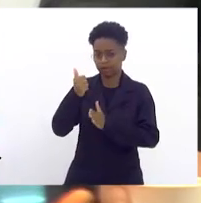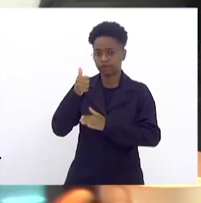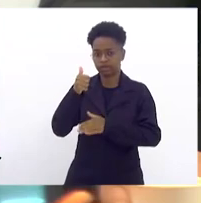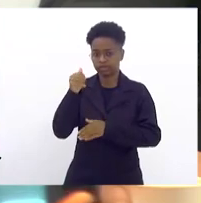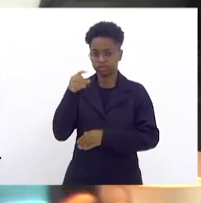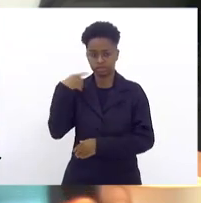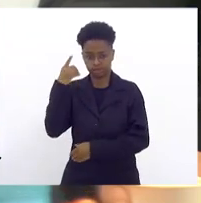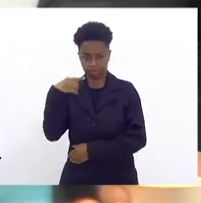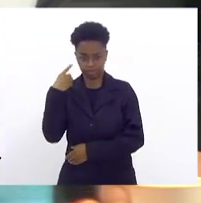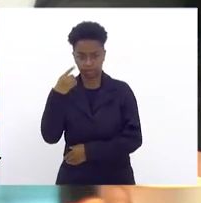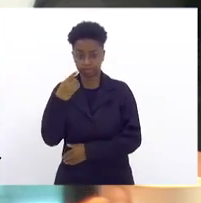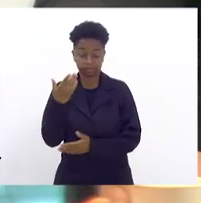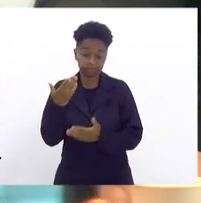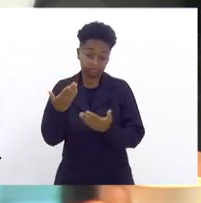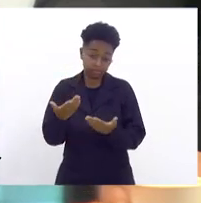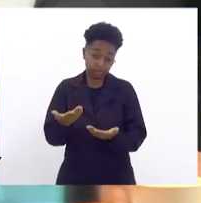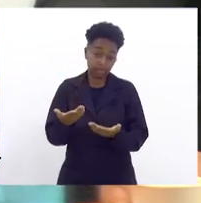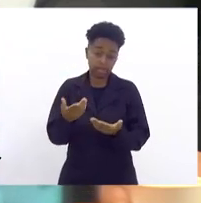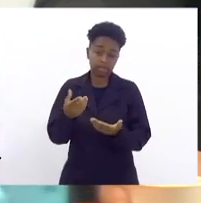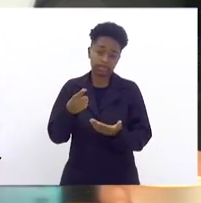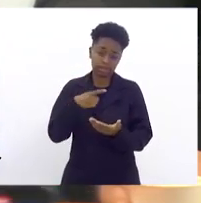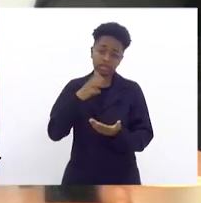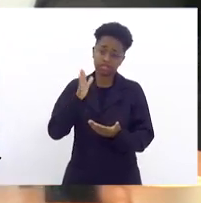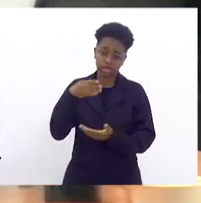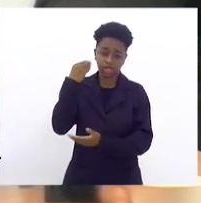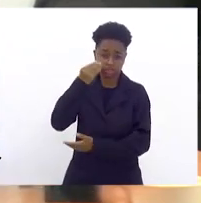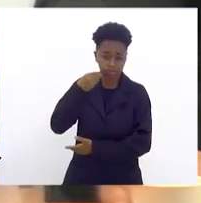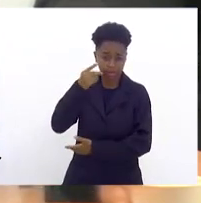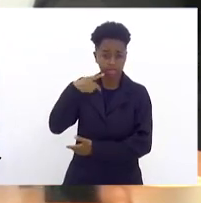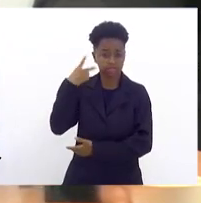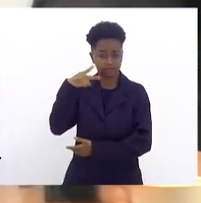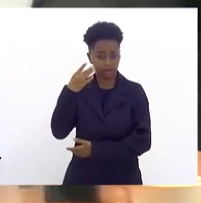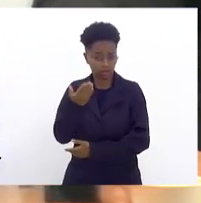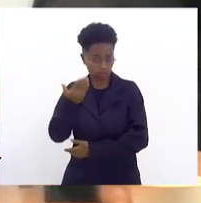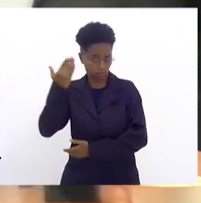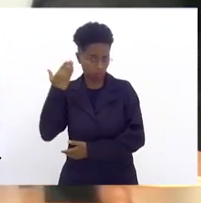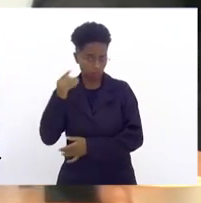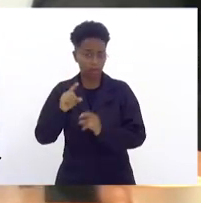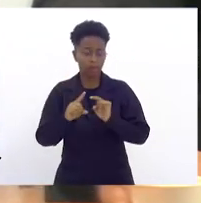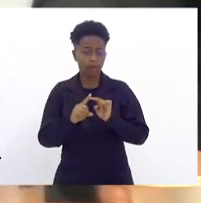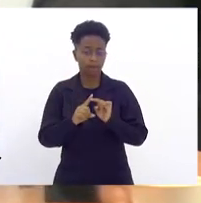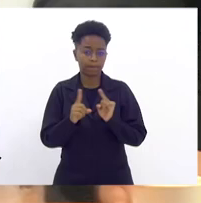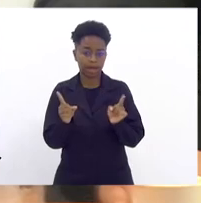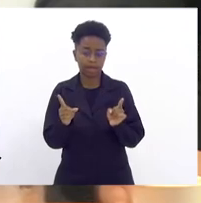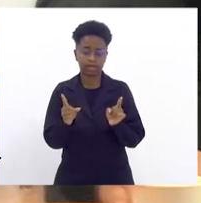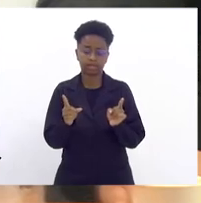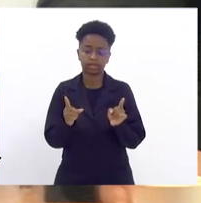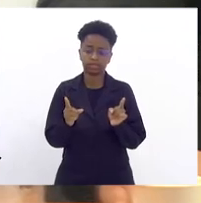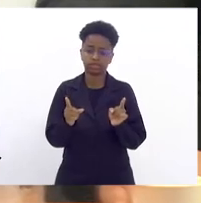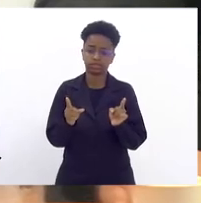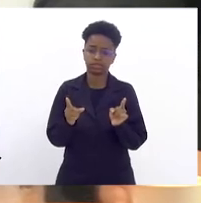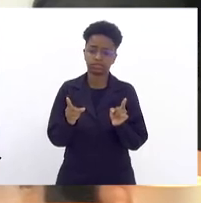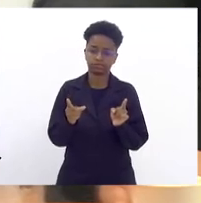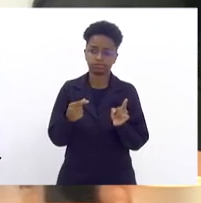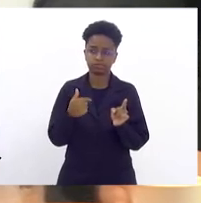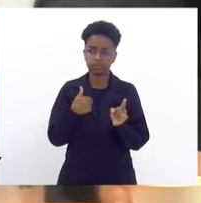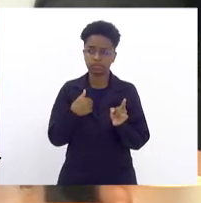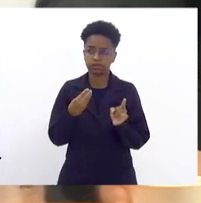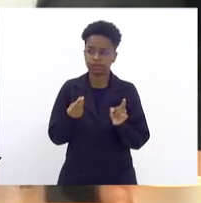não obstante temos uma experiência como vereador mas estou